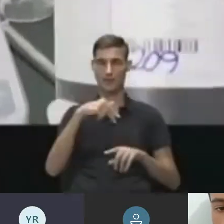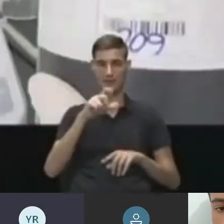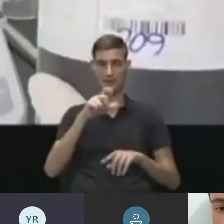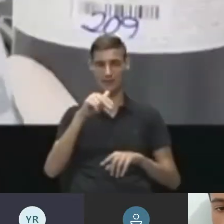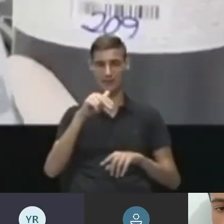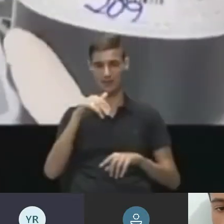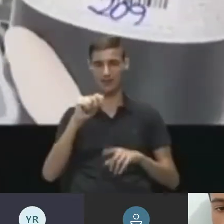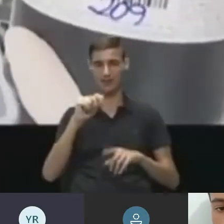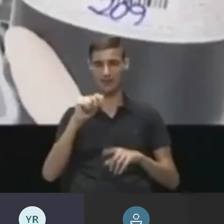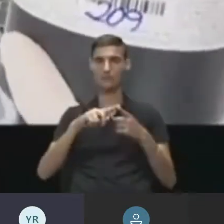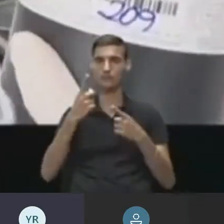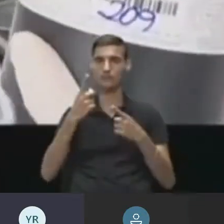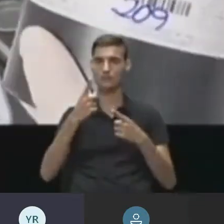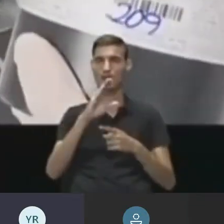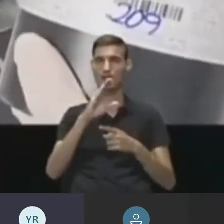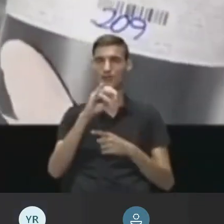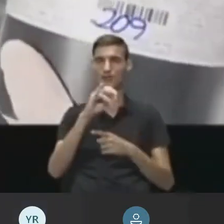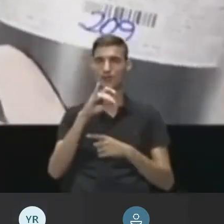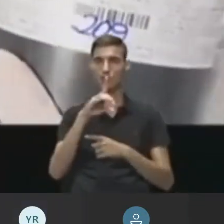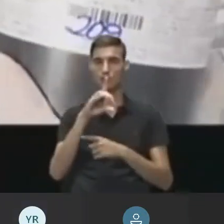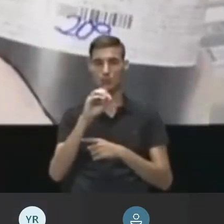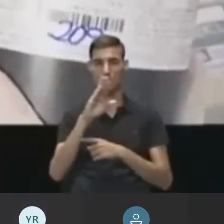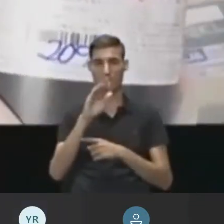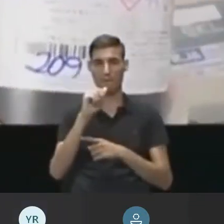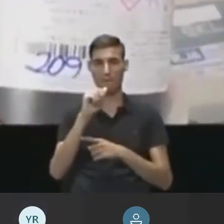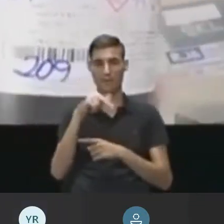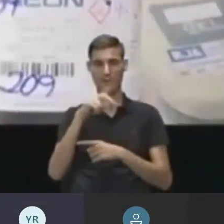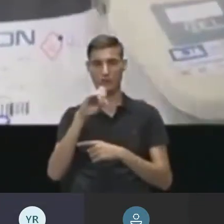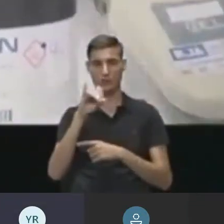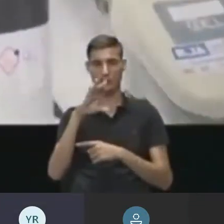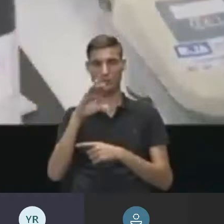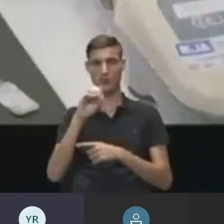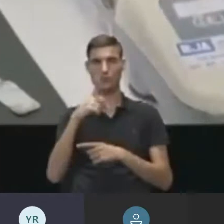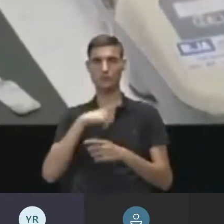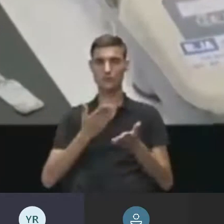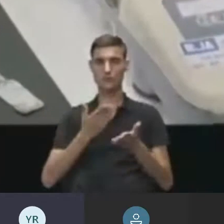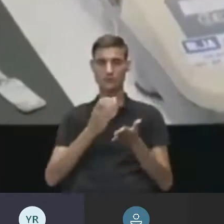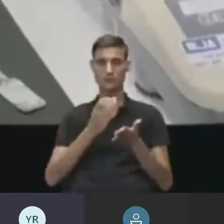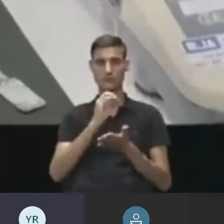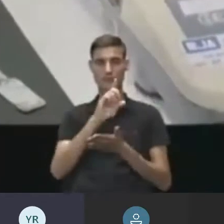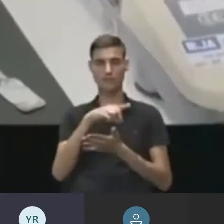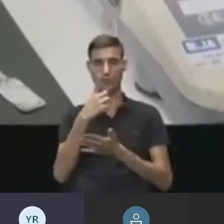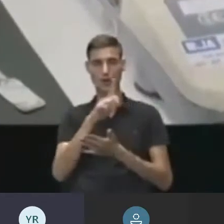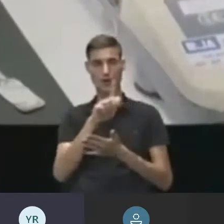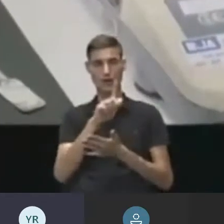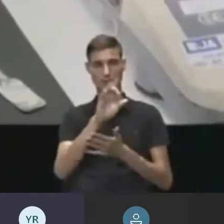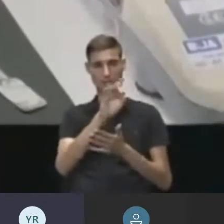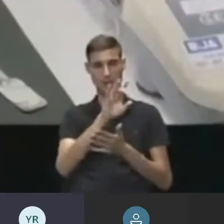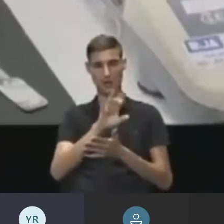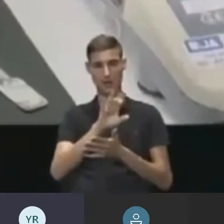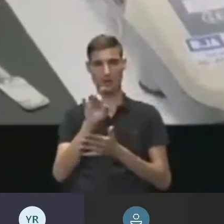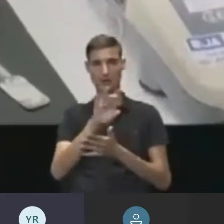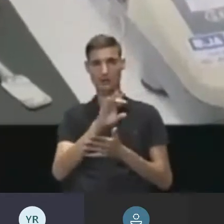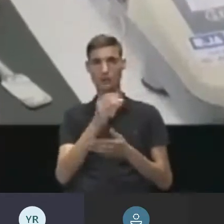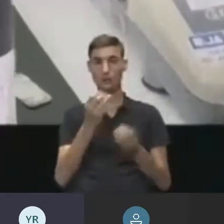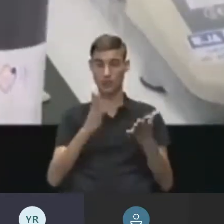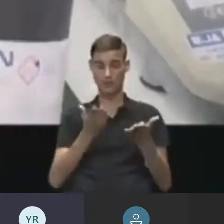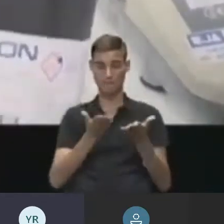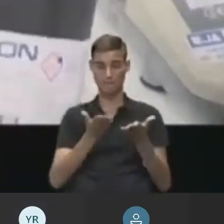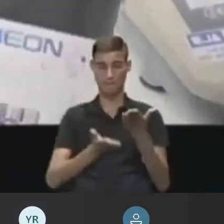nada. 0,1 gramas, né? Então, tô dizendo, é um pouquinho de nada. É